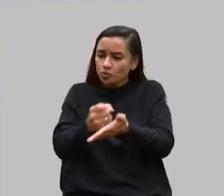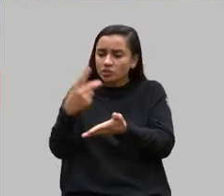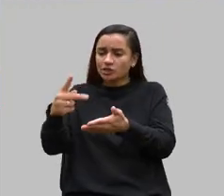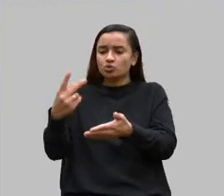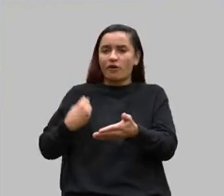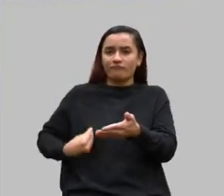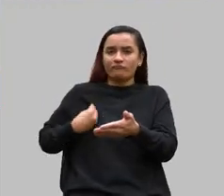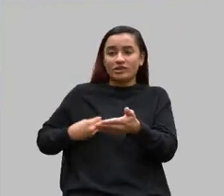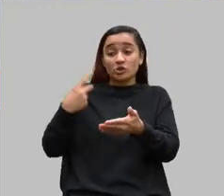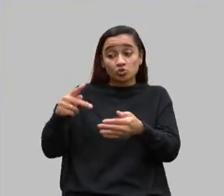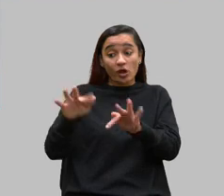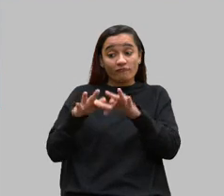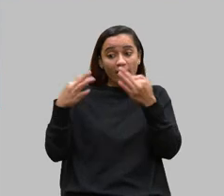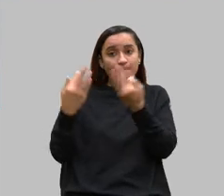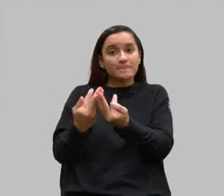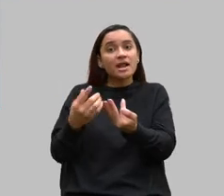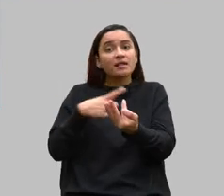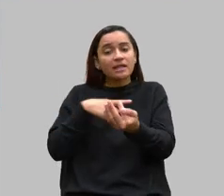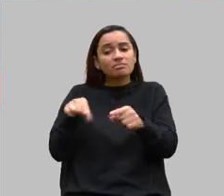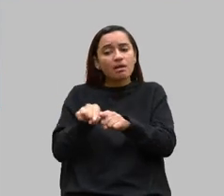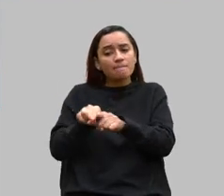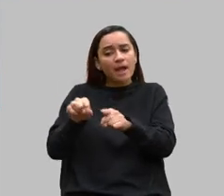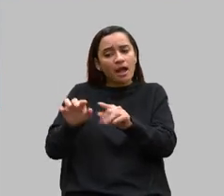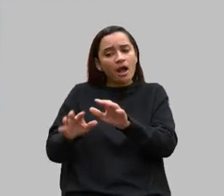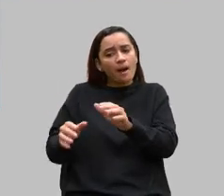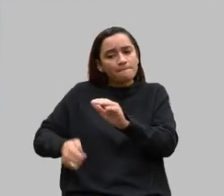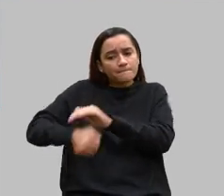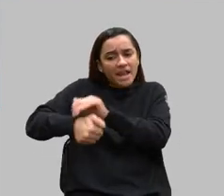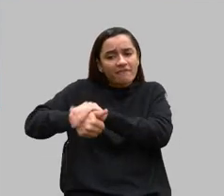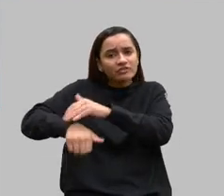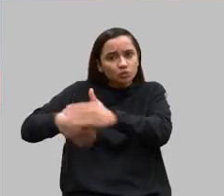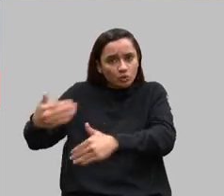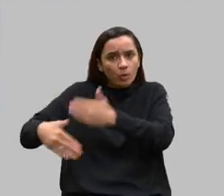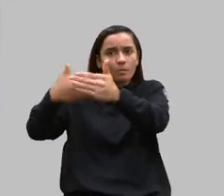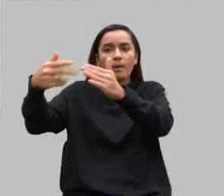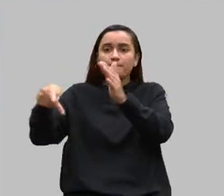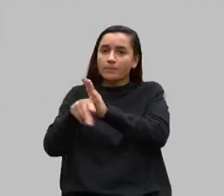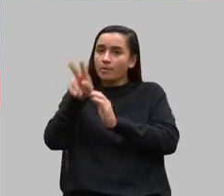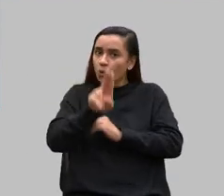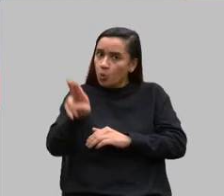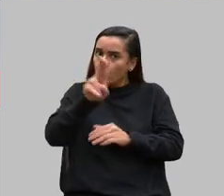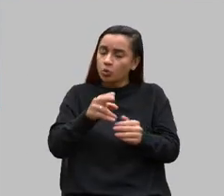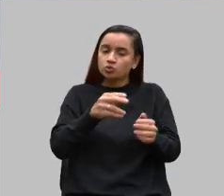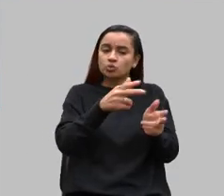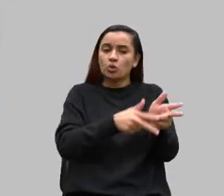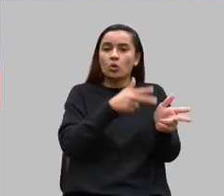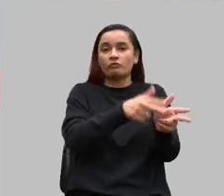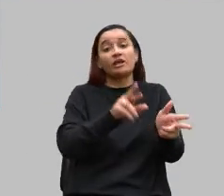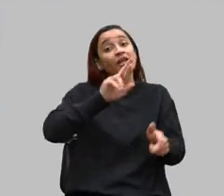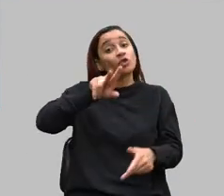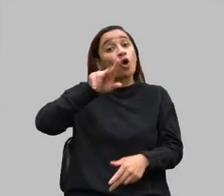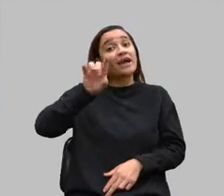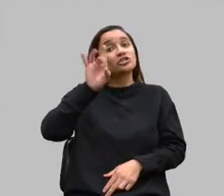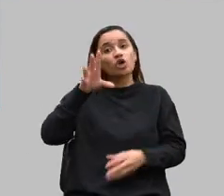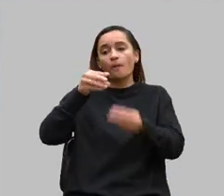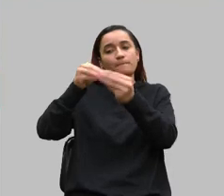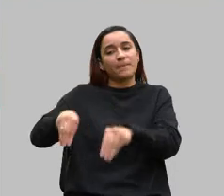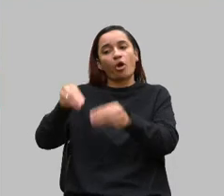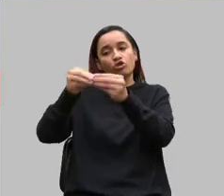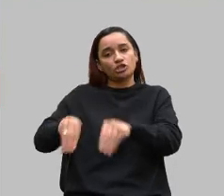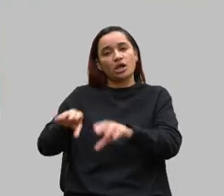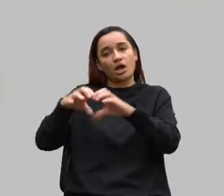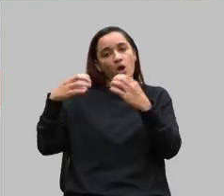famílias tendo benefícios também a da operação Ferroviária não apenas os ônus que é o que acontece